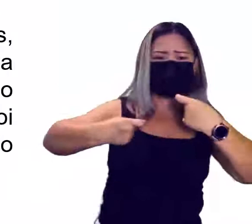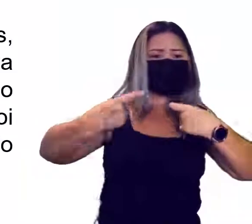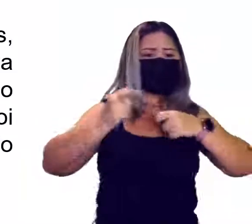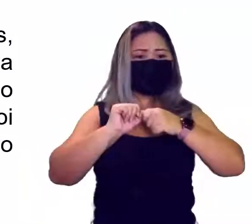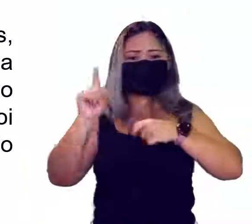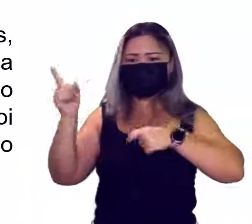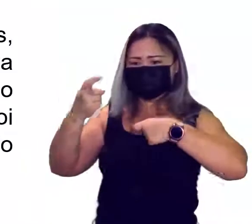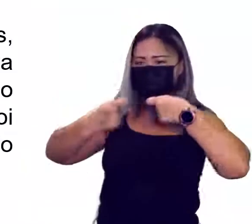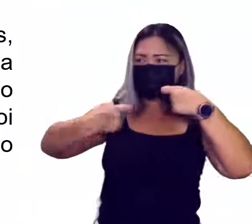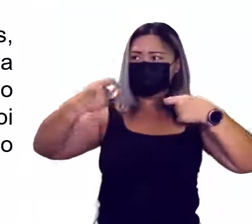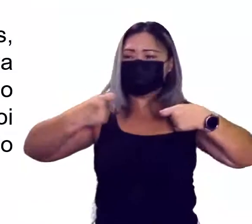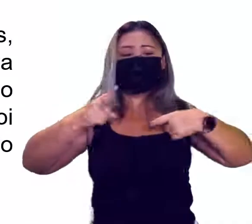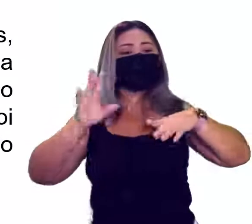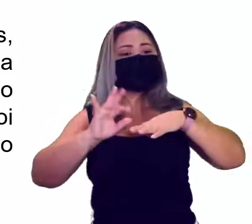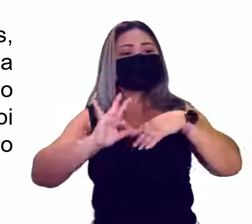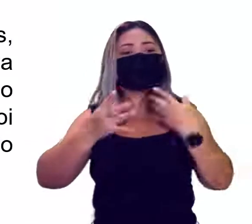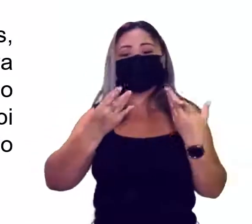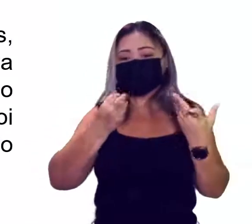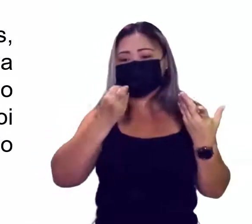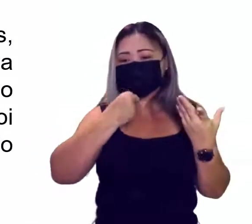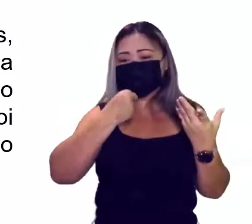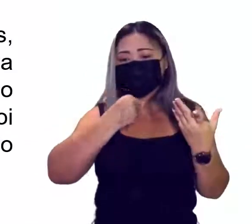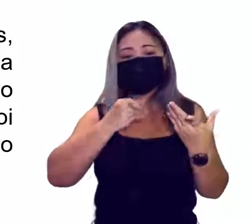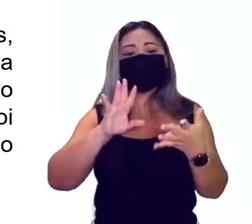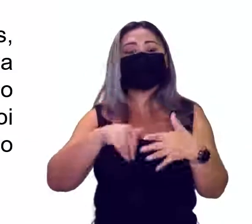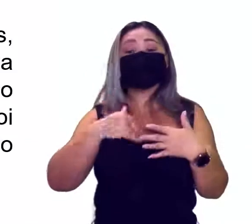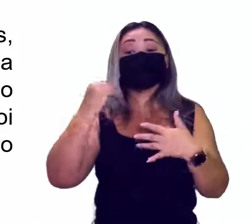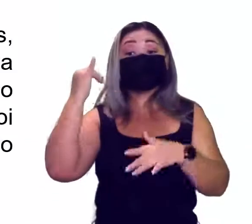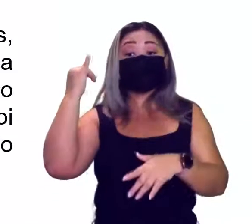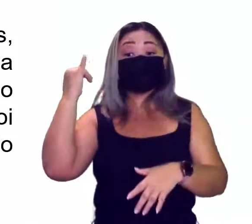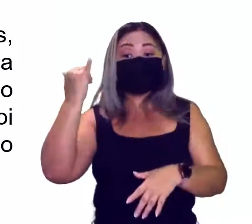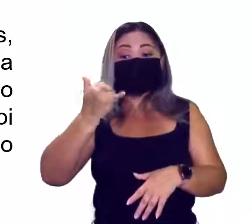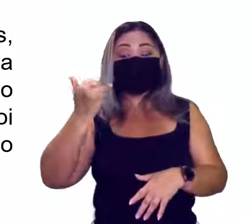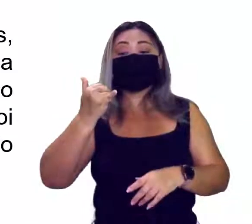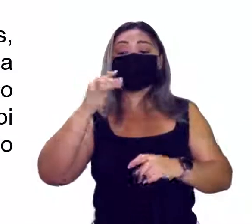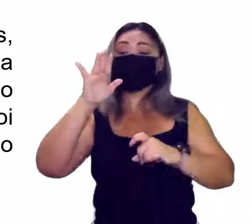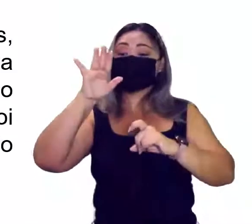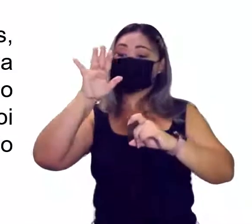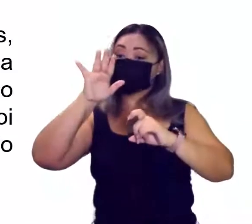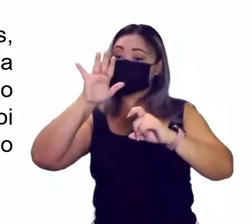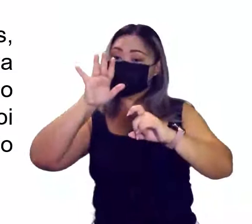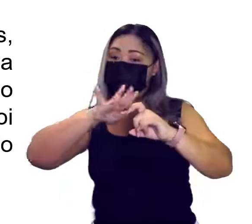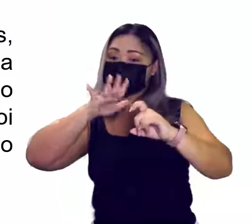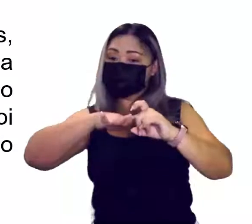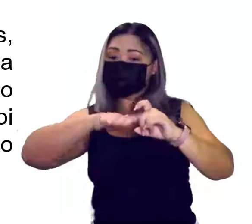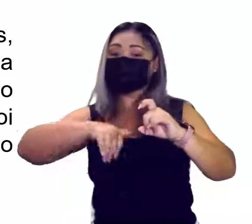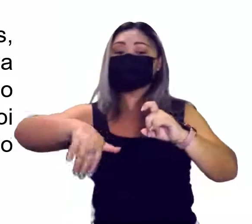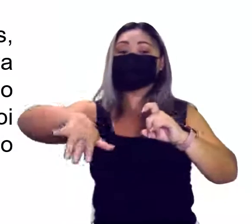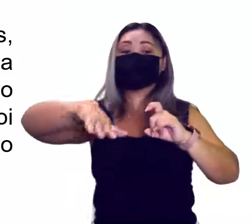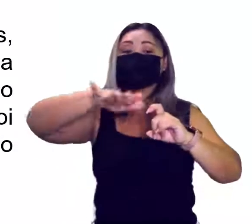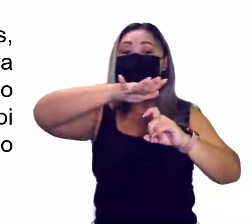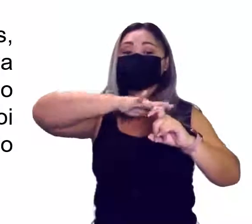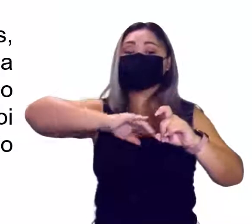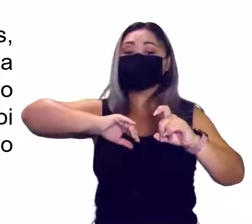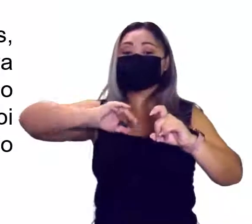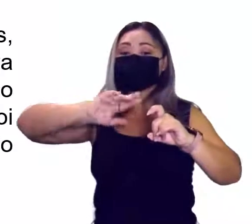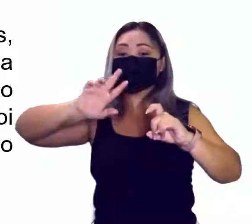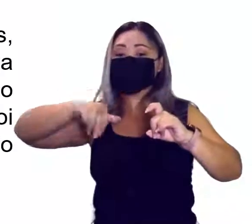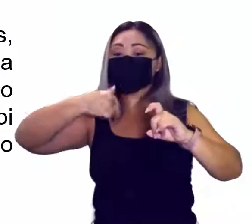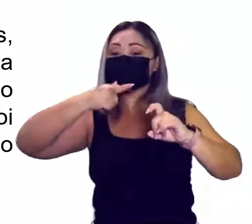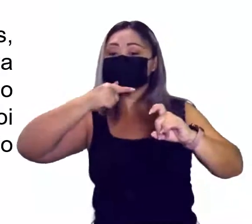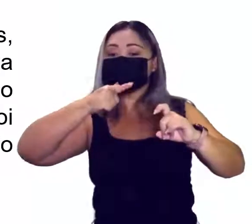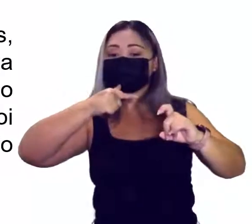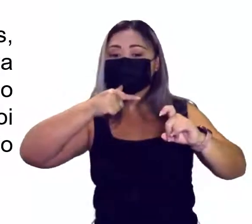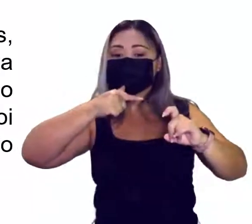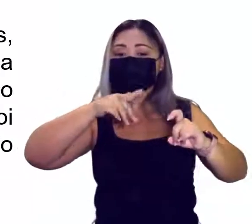dele aqui, ó. Frágil, né? Conta a mitologia que a mãe mergulhou Aquiles, recém-nascido, nas